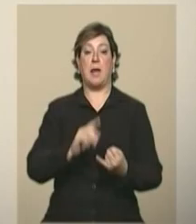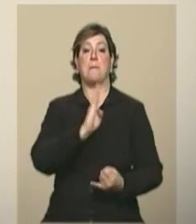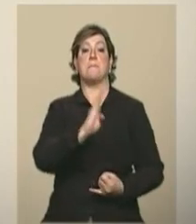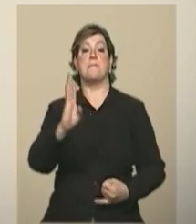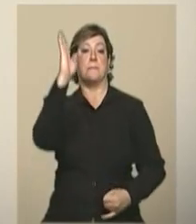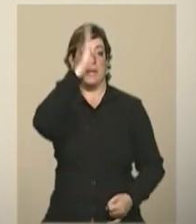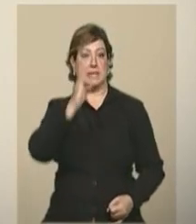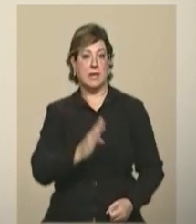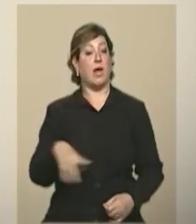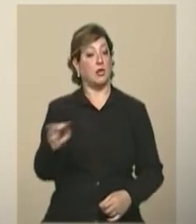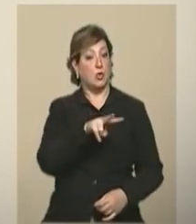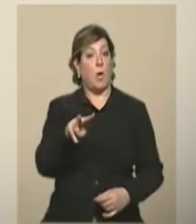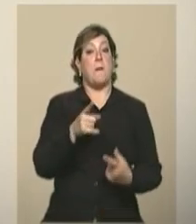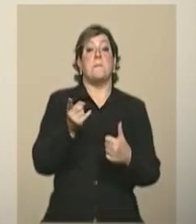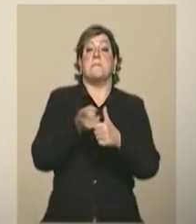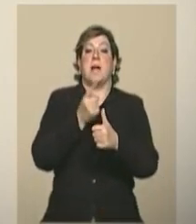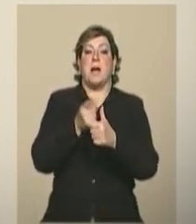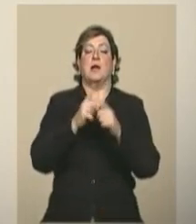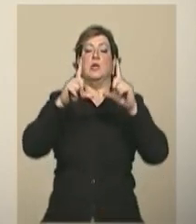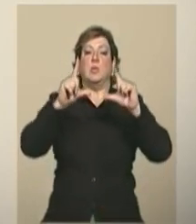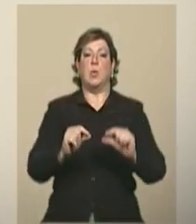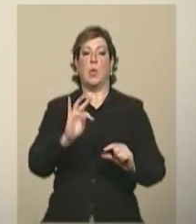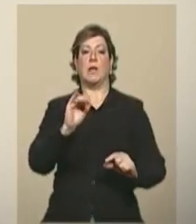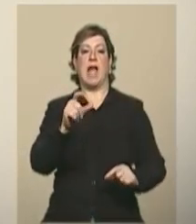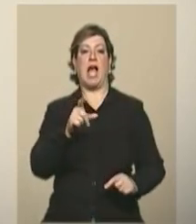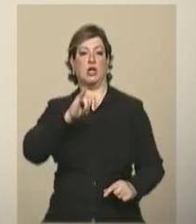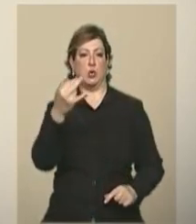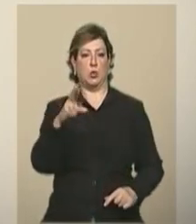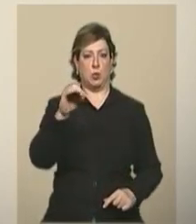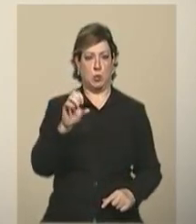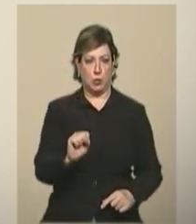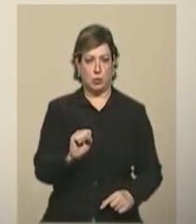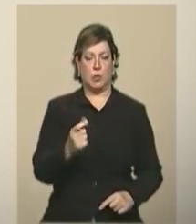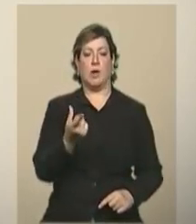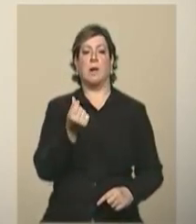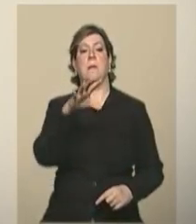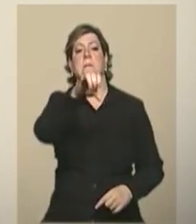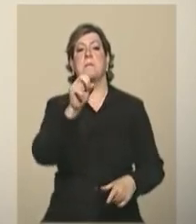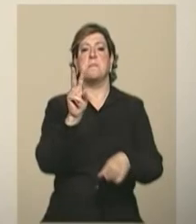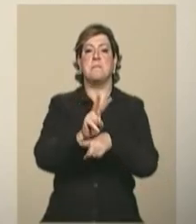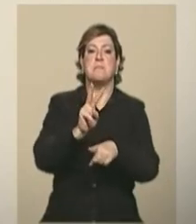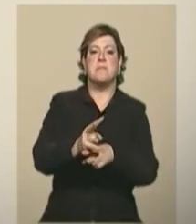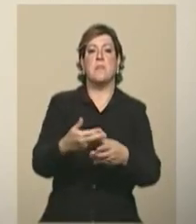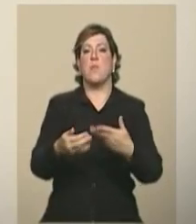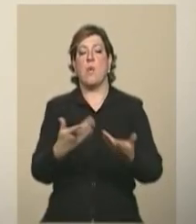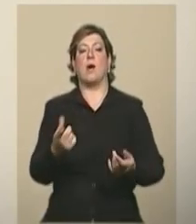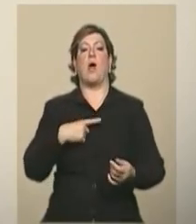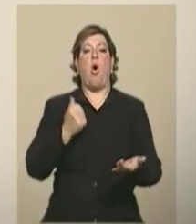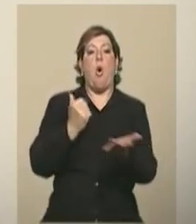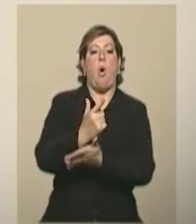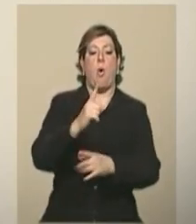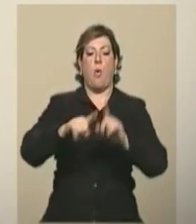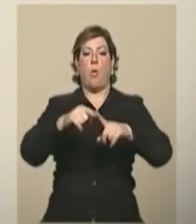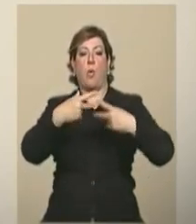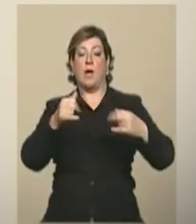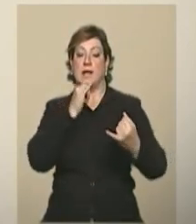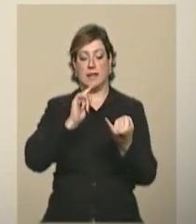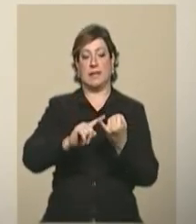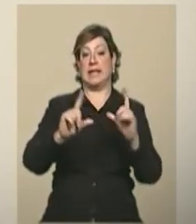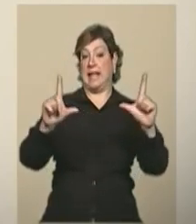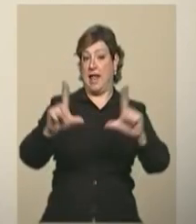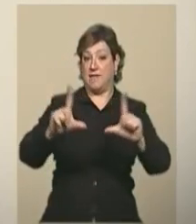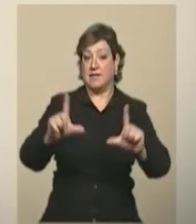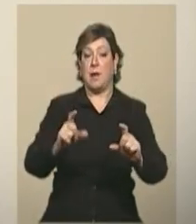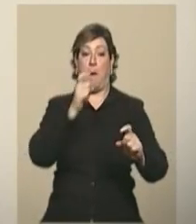os primeiros a diminuir suas taxas de juros nos empréstimos para as compras de produtos, como a